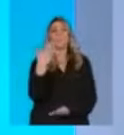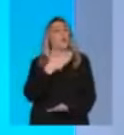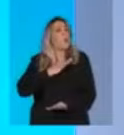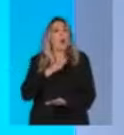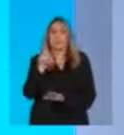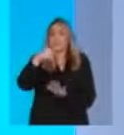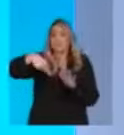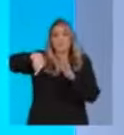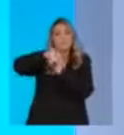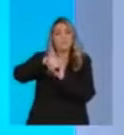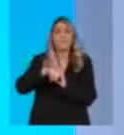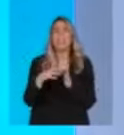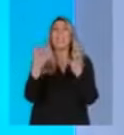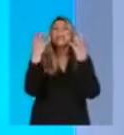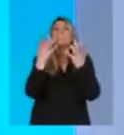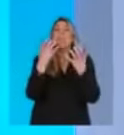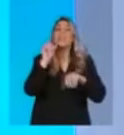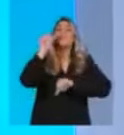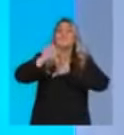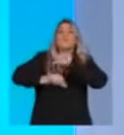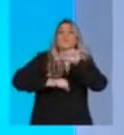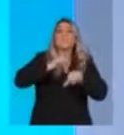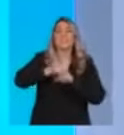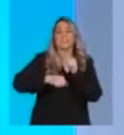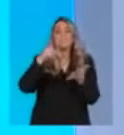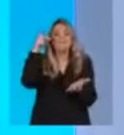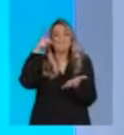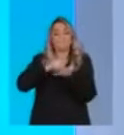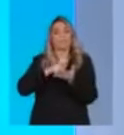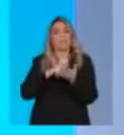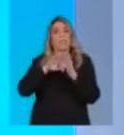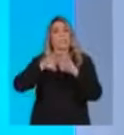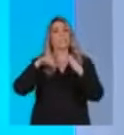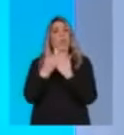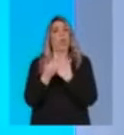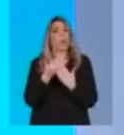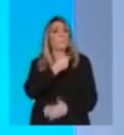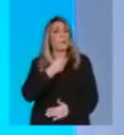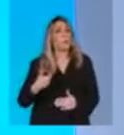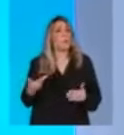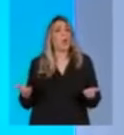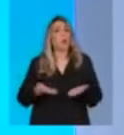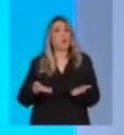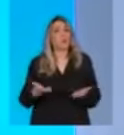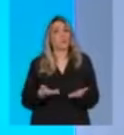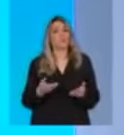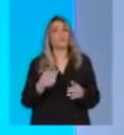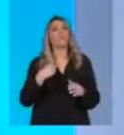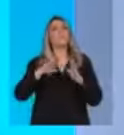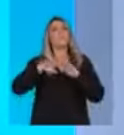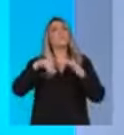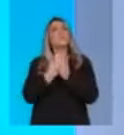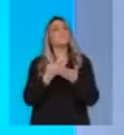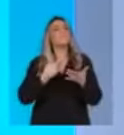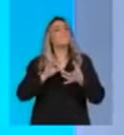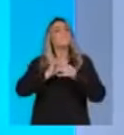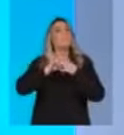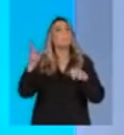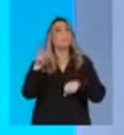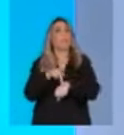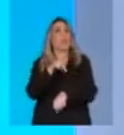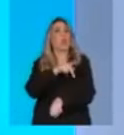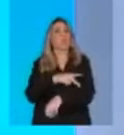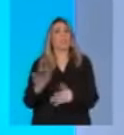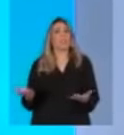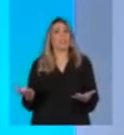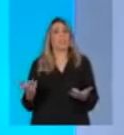votando na gente né porque eles querem a mudança efetiva da escola pública hoje e mais do que isso a escola tem que ter autonomia pedagógica